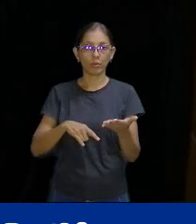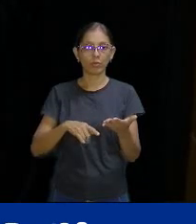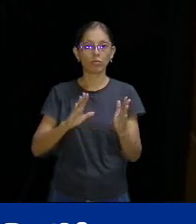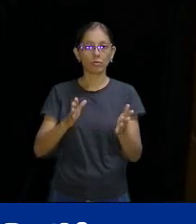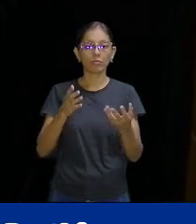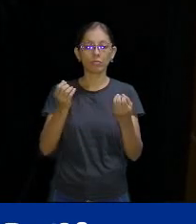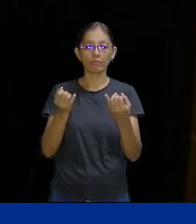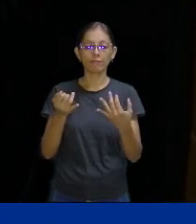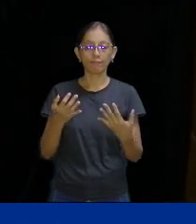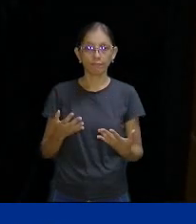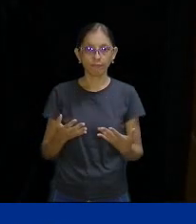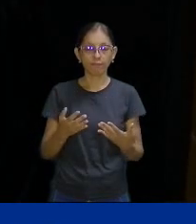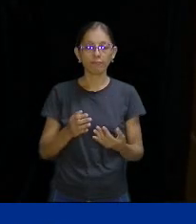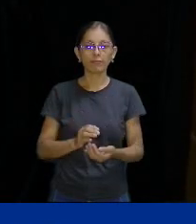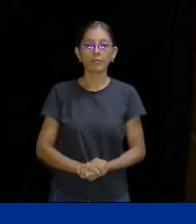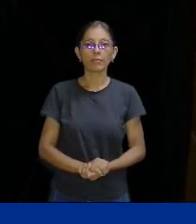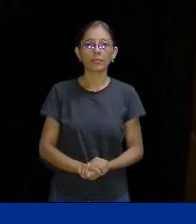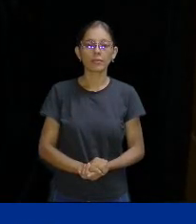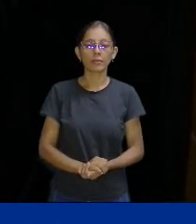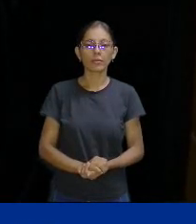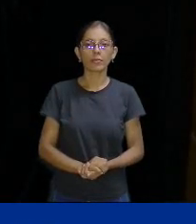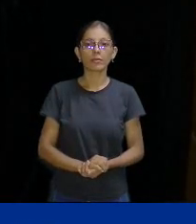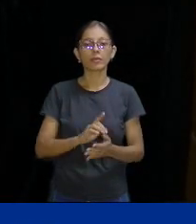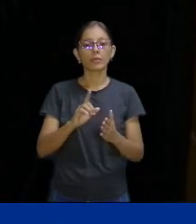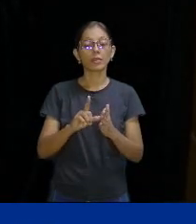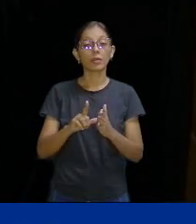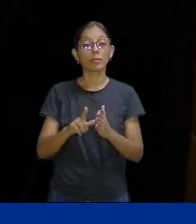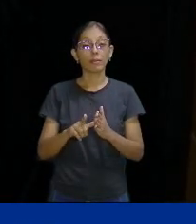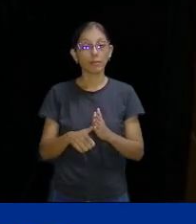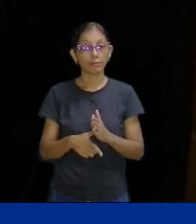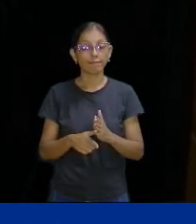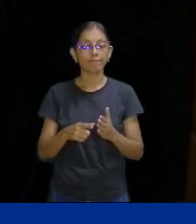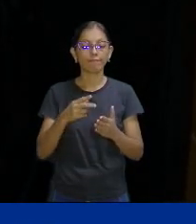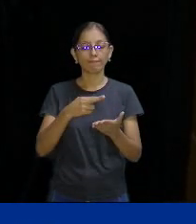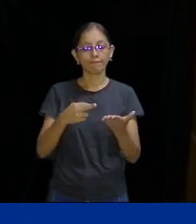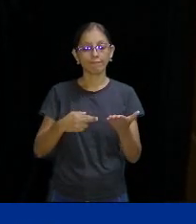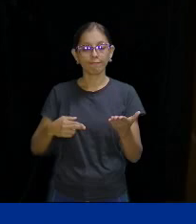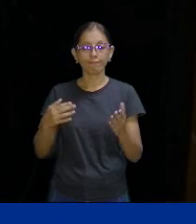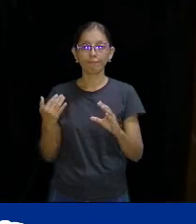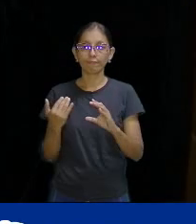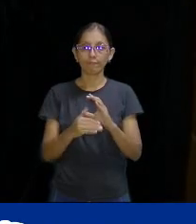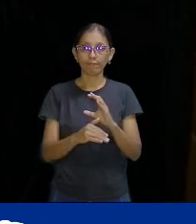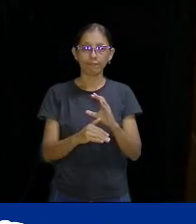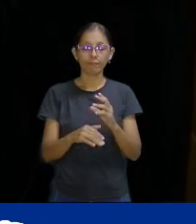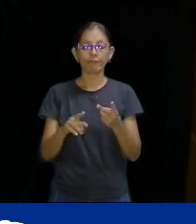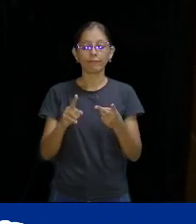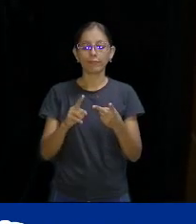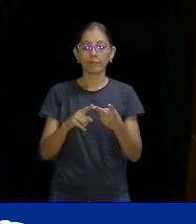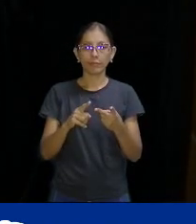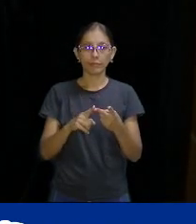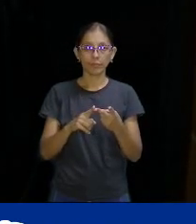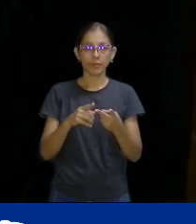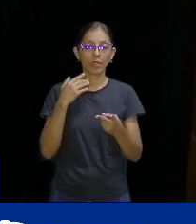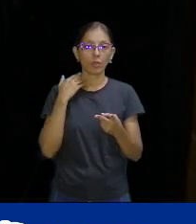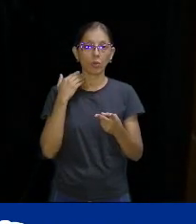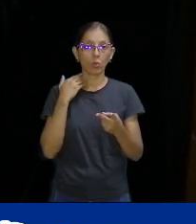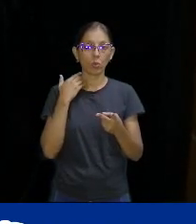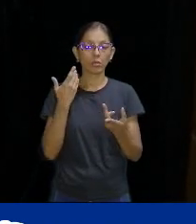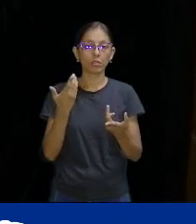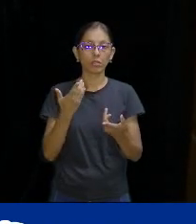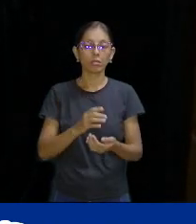partido. O encaminhamento tardio dos relatórios financeiros e a intempestividade na abertura de contas